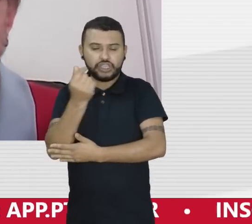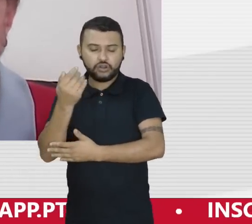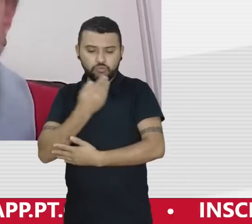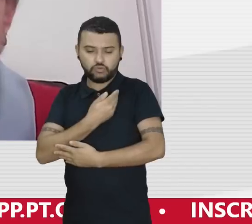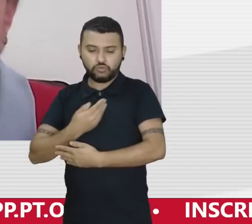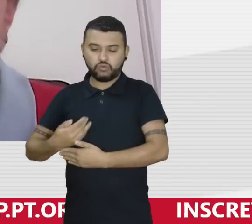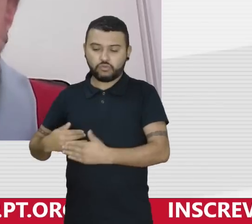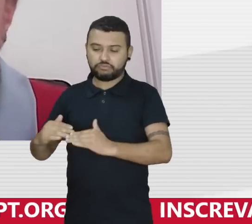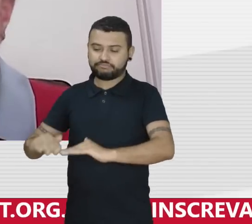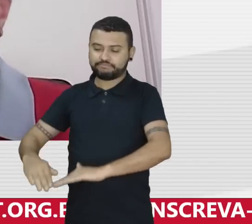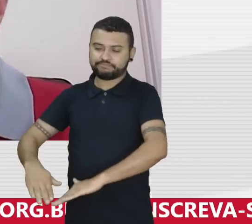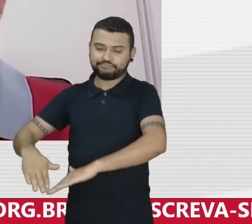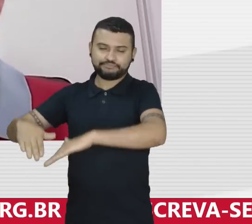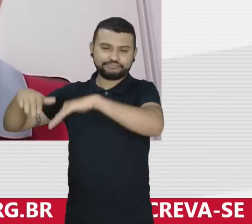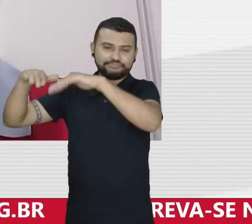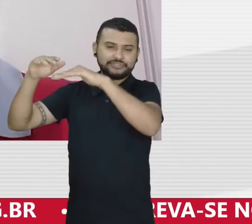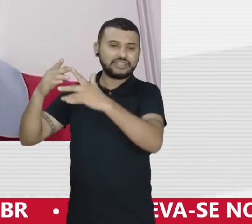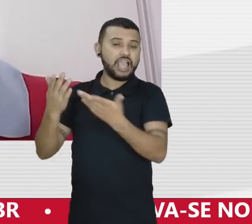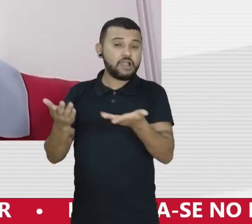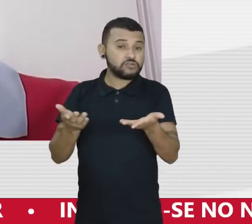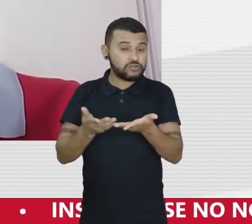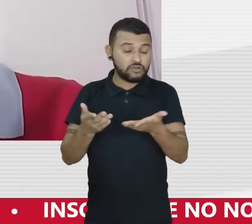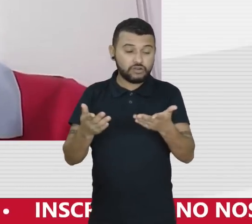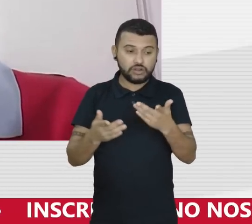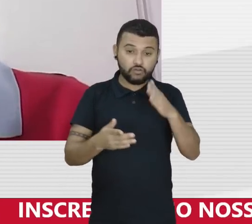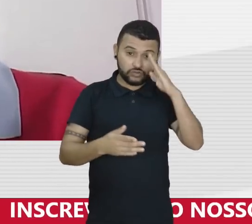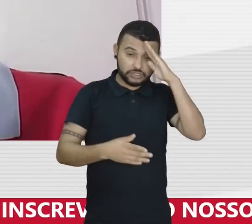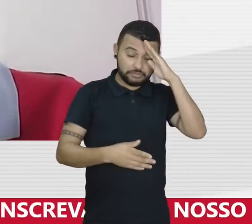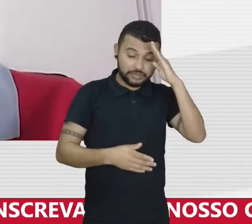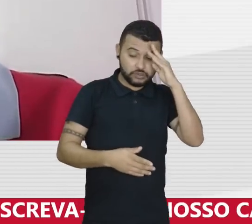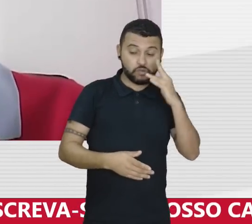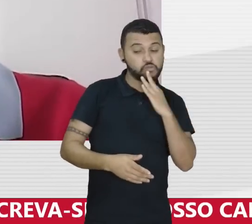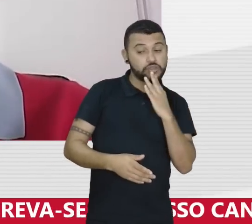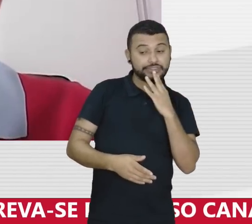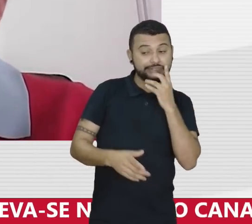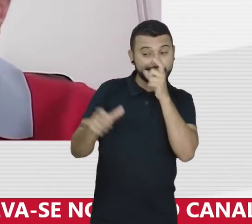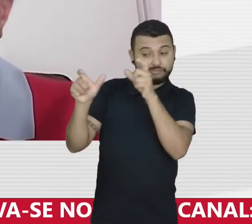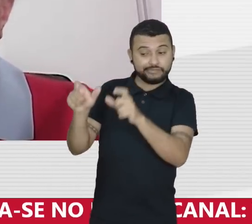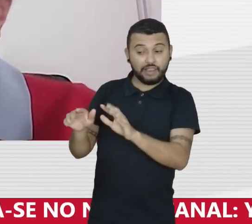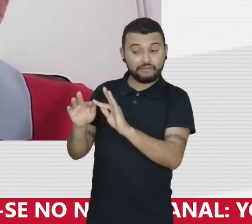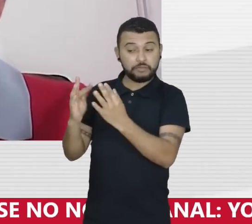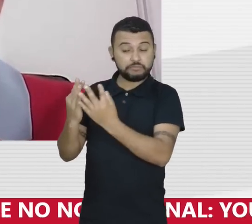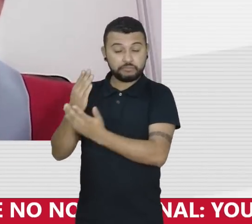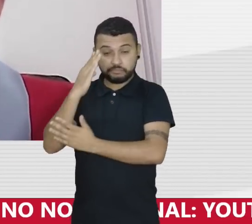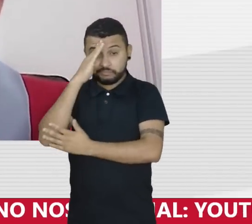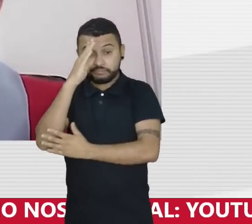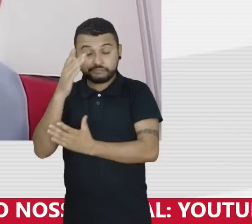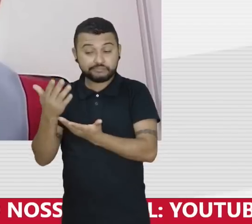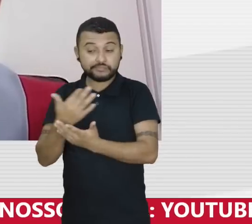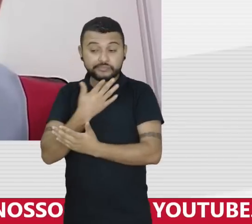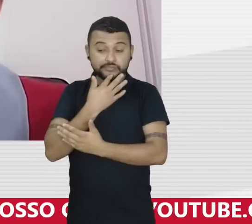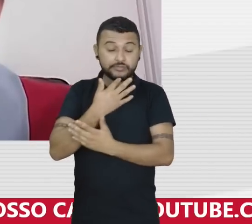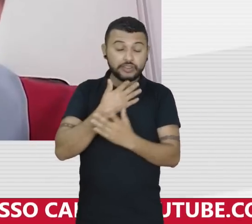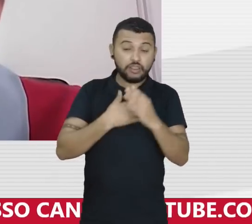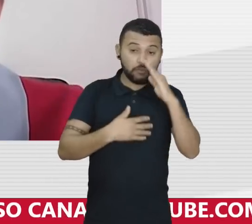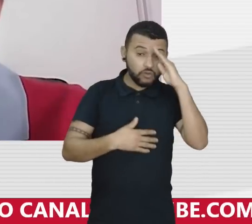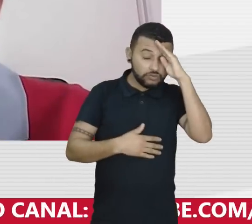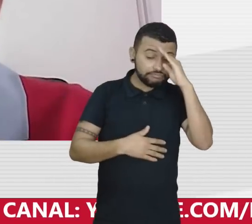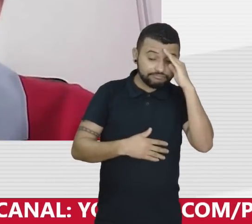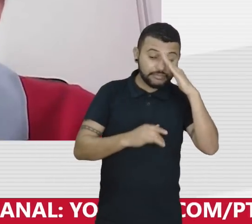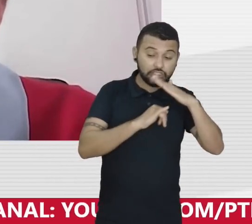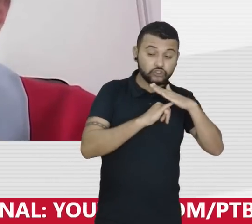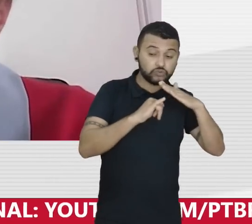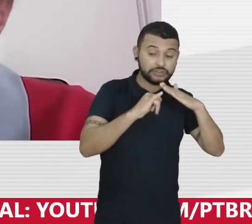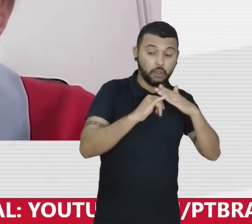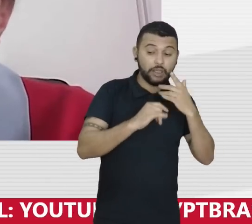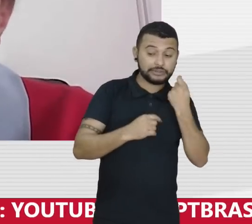pequenininhos. Então, as Forças Armadas sabem que, pensando enquanto instituição,